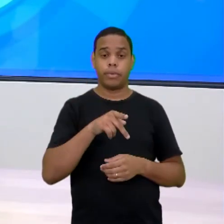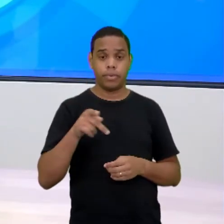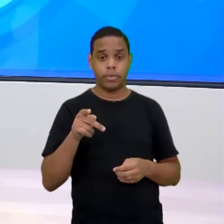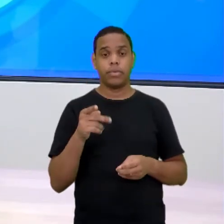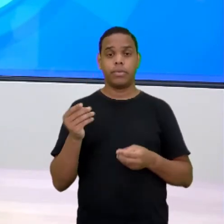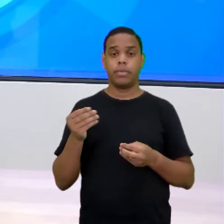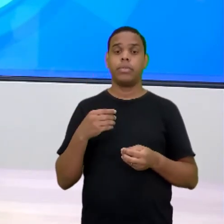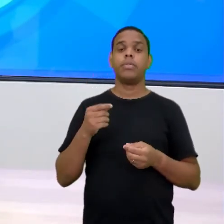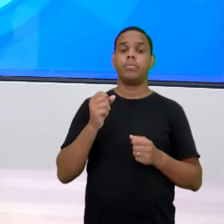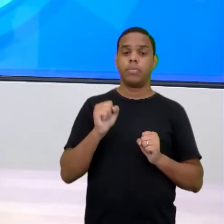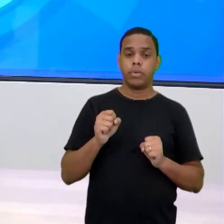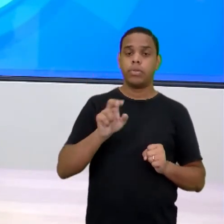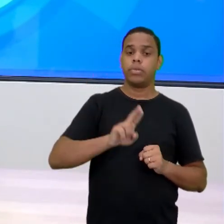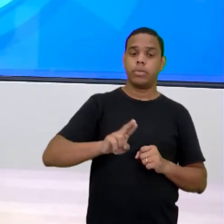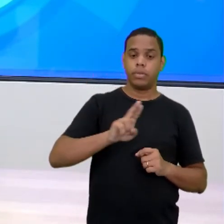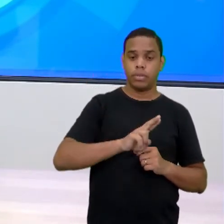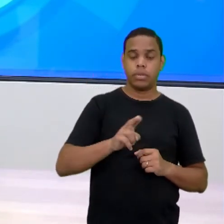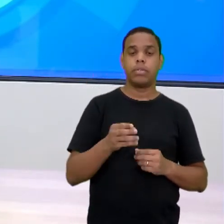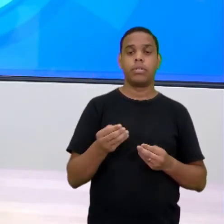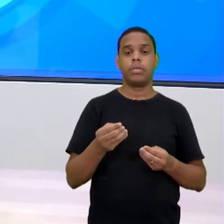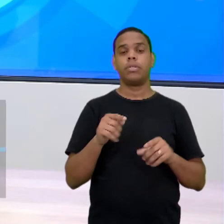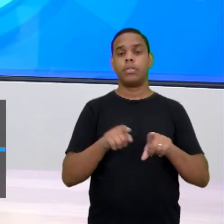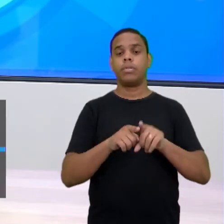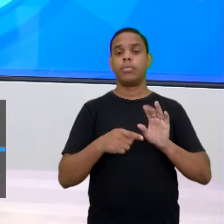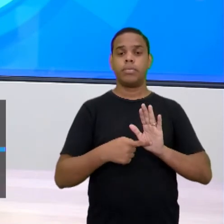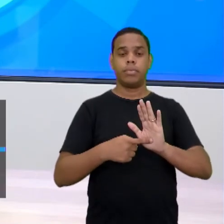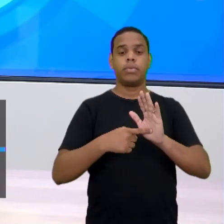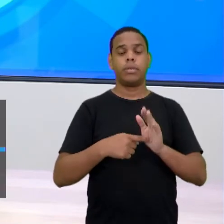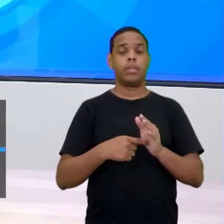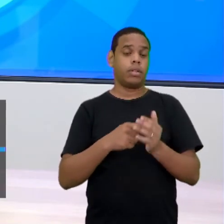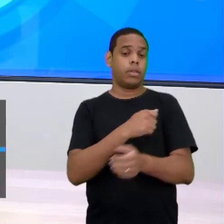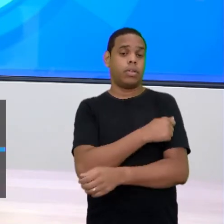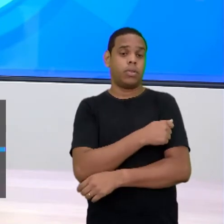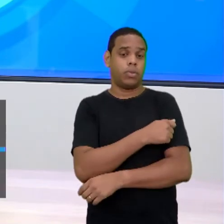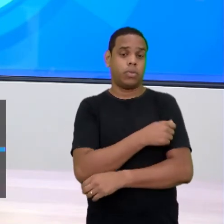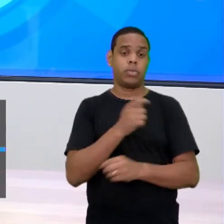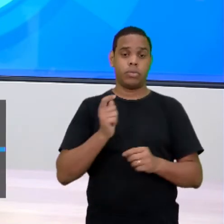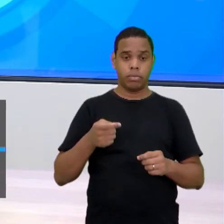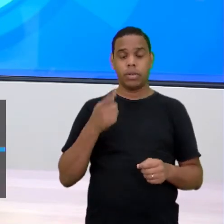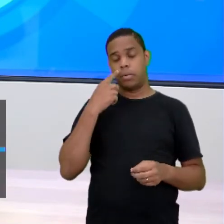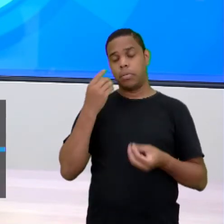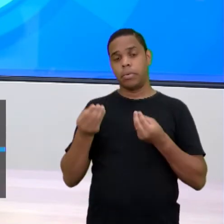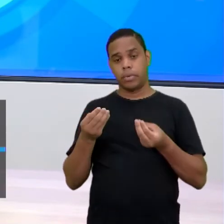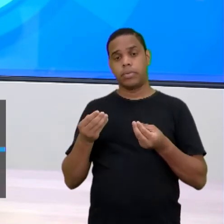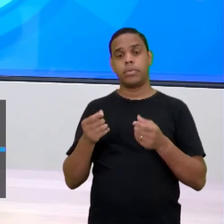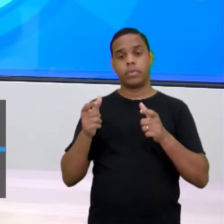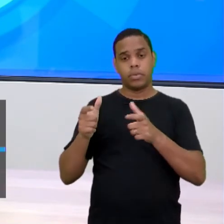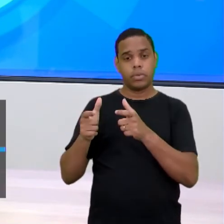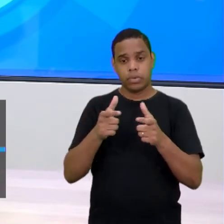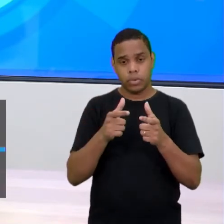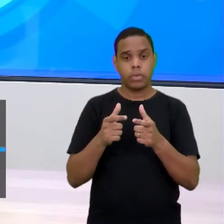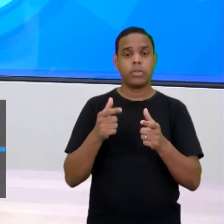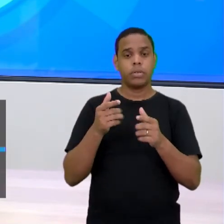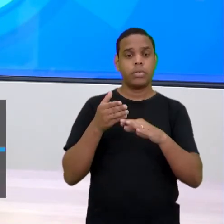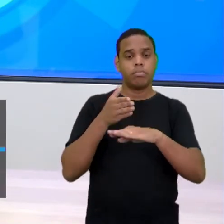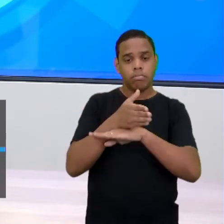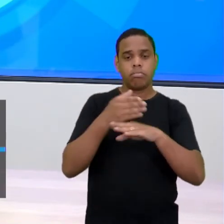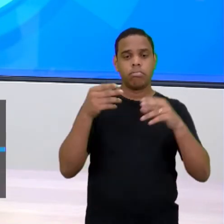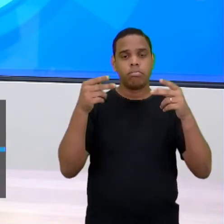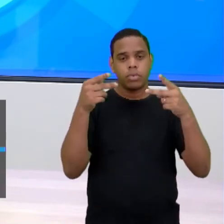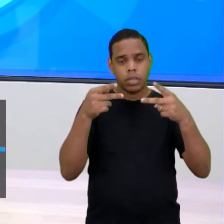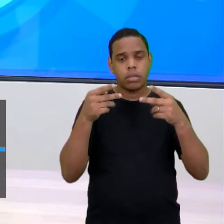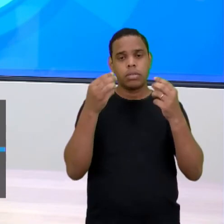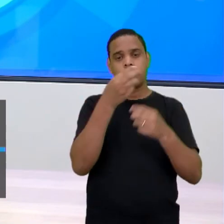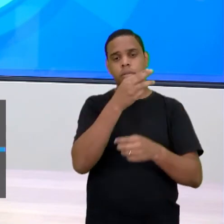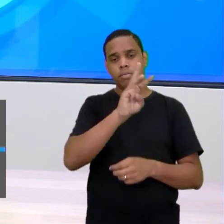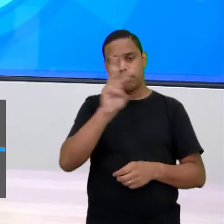como sugestão, pode usar aí, até para mostrar para os alunos, né, que ele pode se dirigir aí, né, para esse site e fazer uma